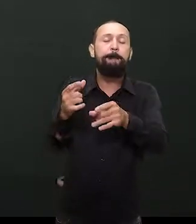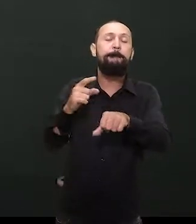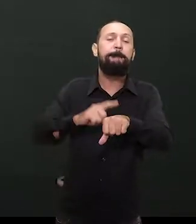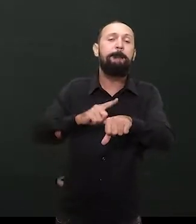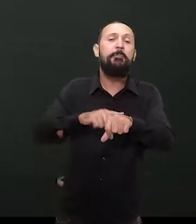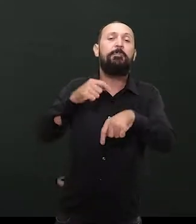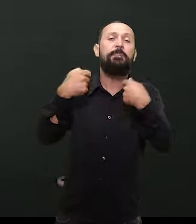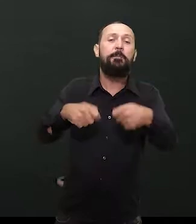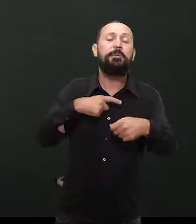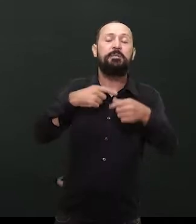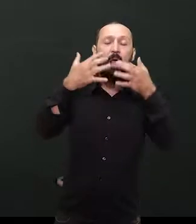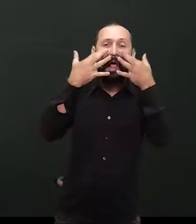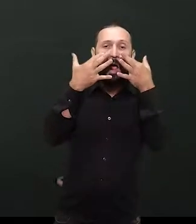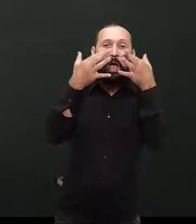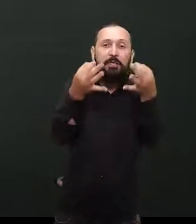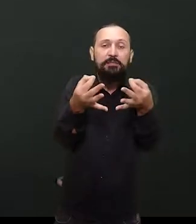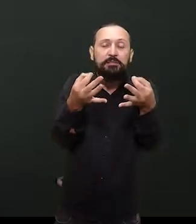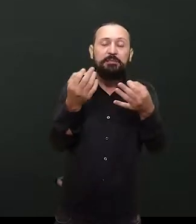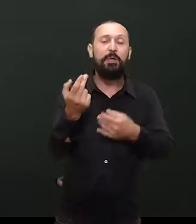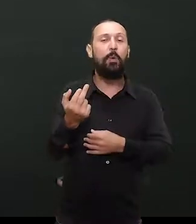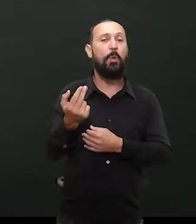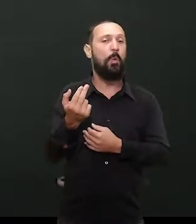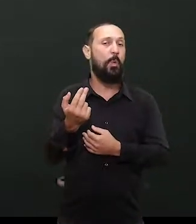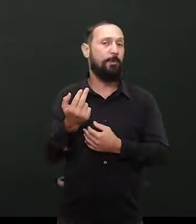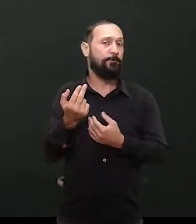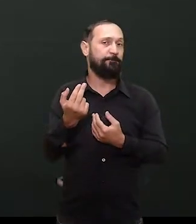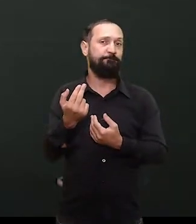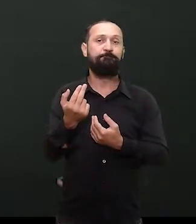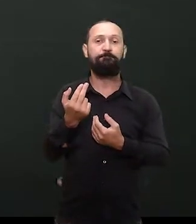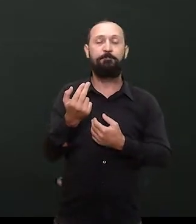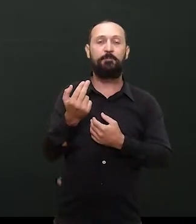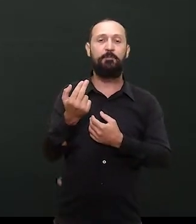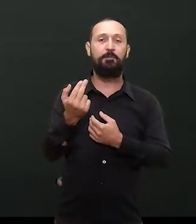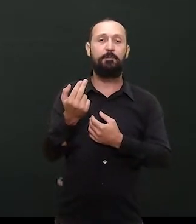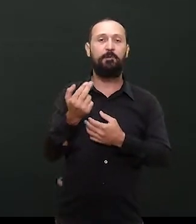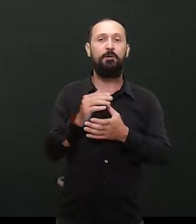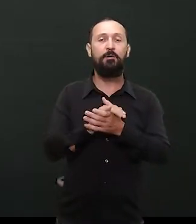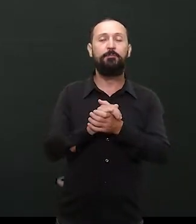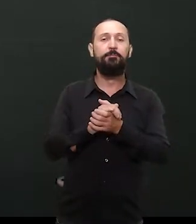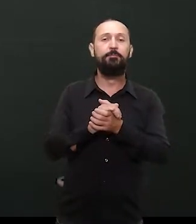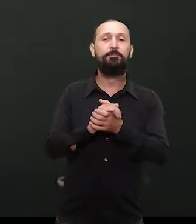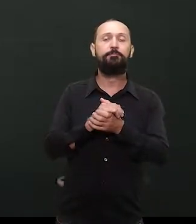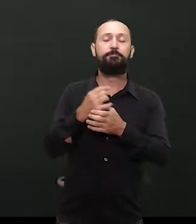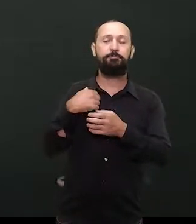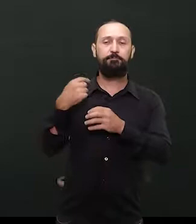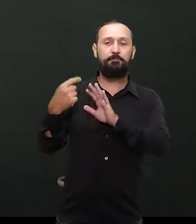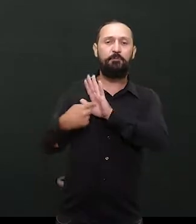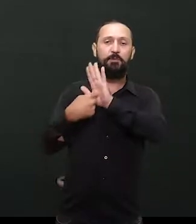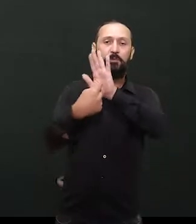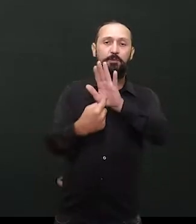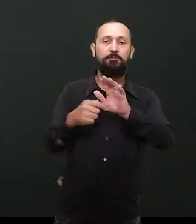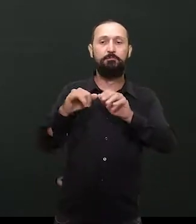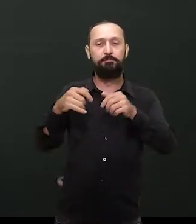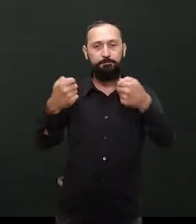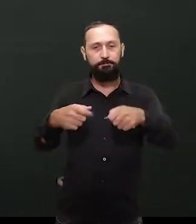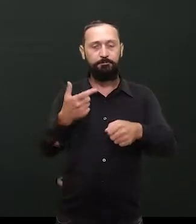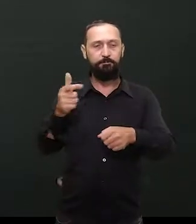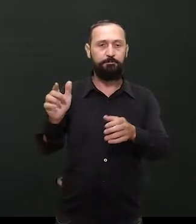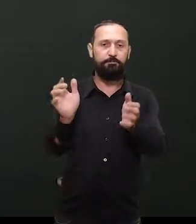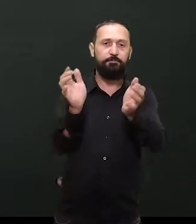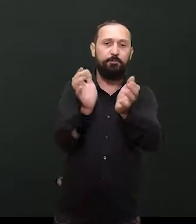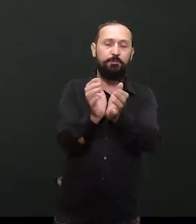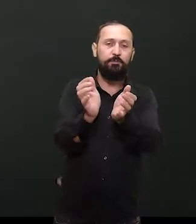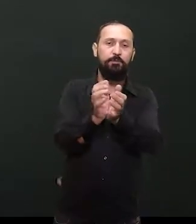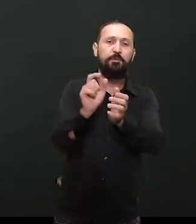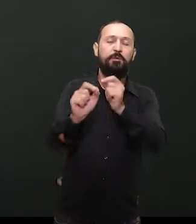reclamam a maior atenção como é a explicitação se cabe a outros